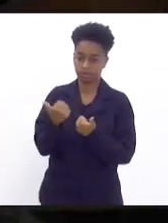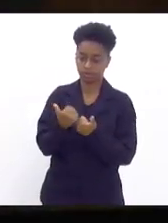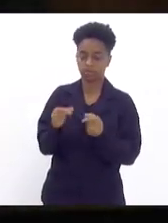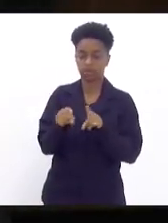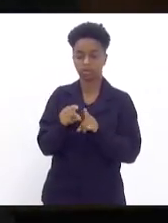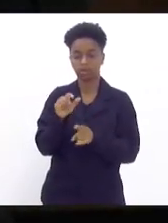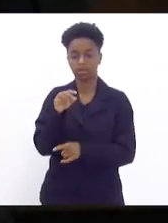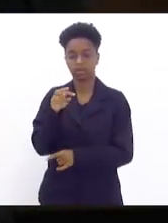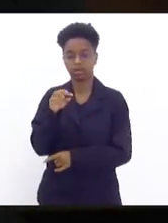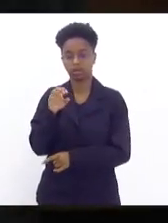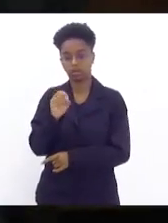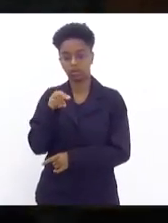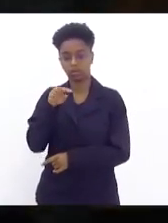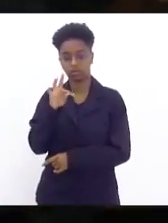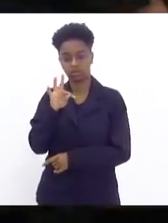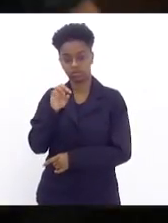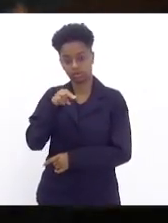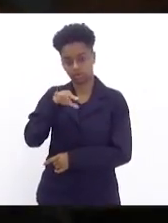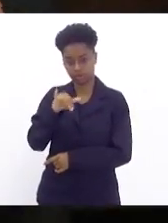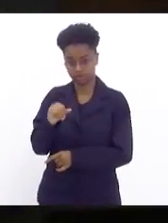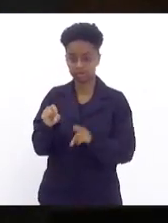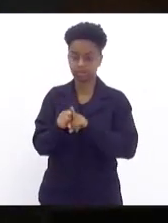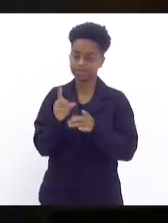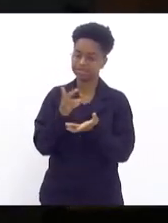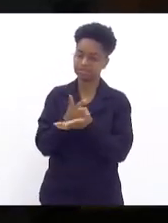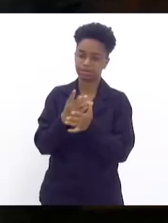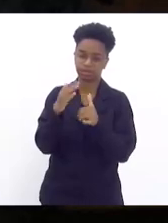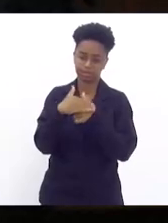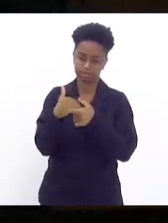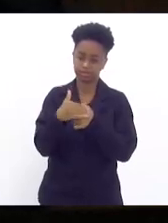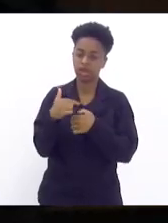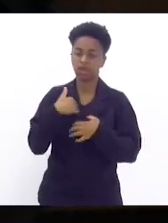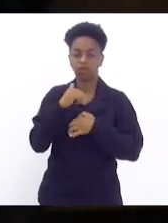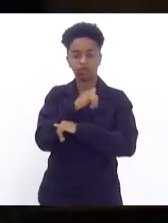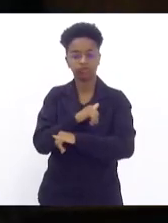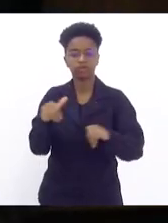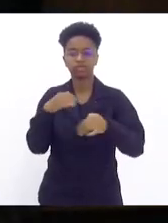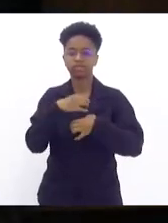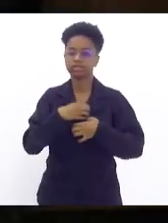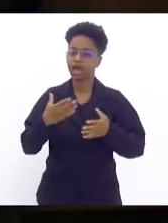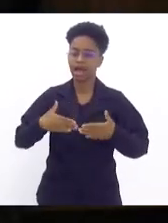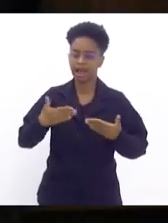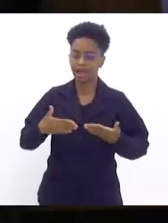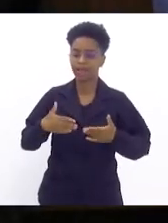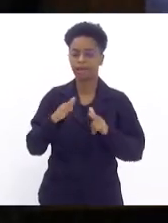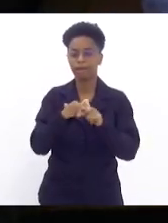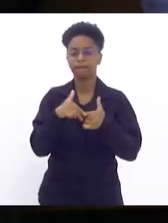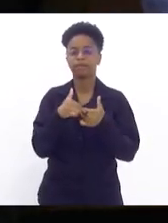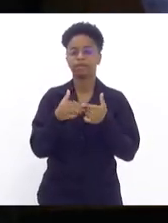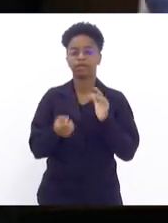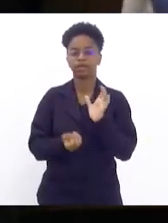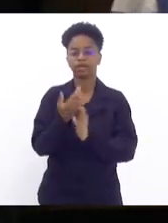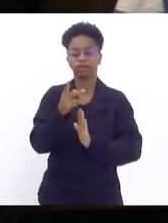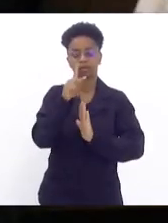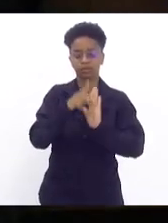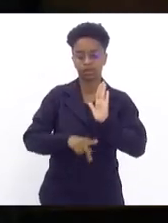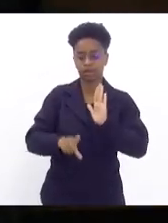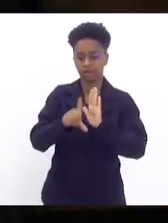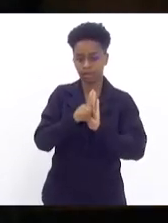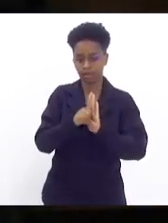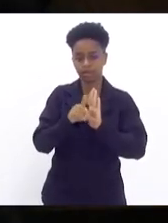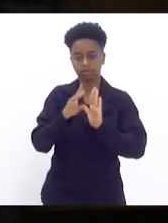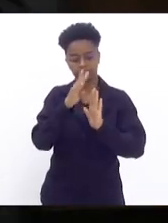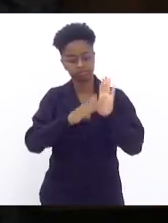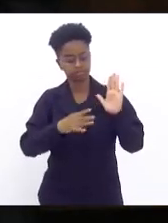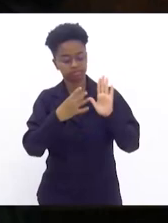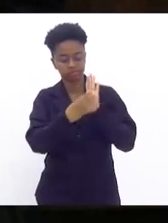Antônio de Paula Paes sempre muito carinhoso quero dizer que para mim foi uma alegria muito grande colocar esta este projeto de lei que coloca no